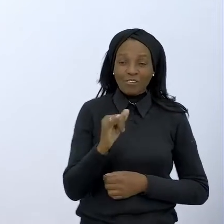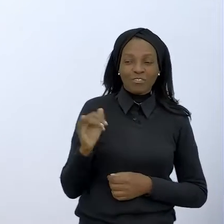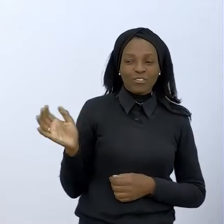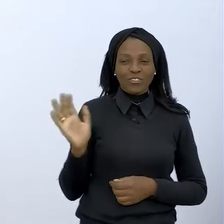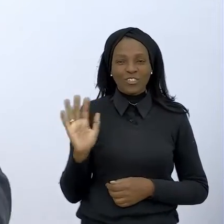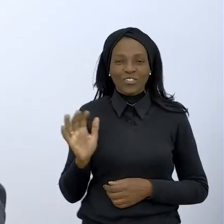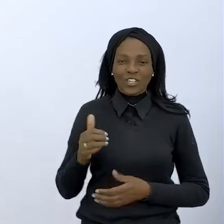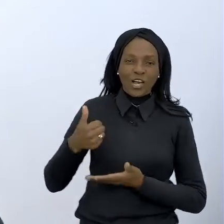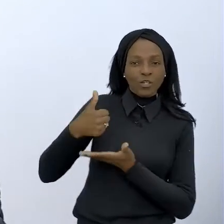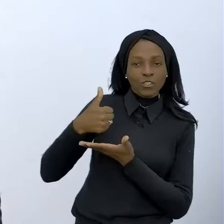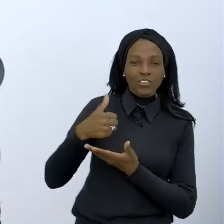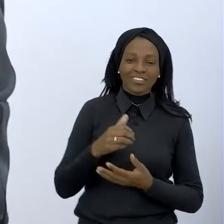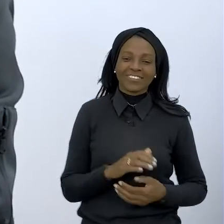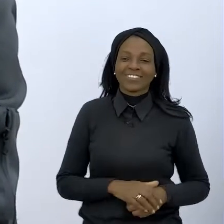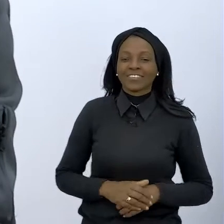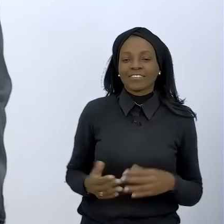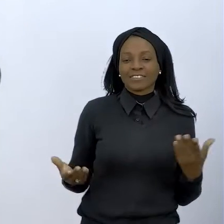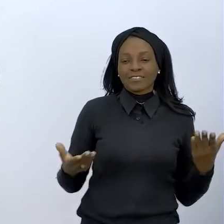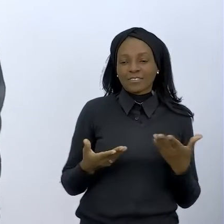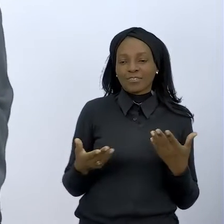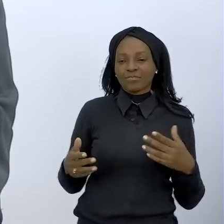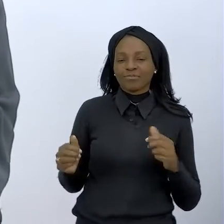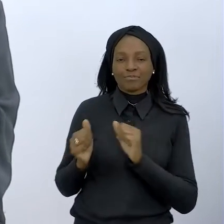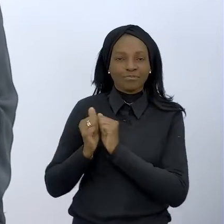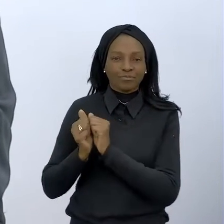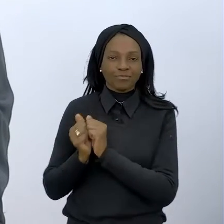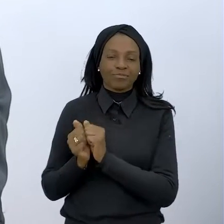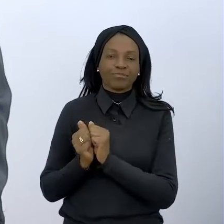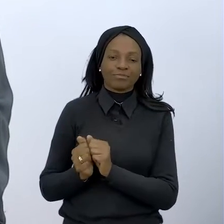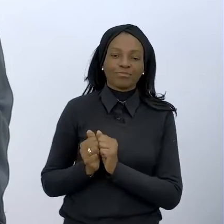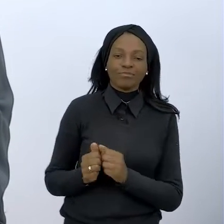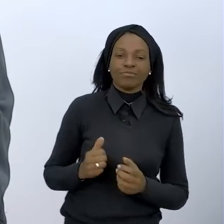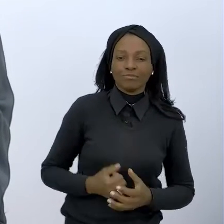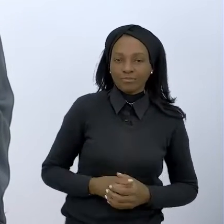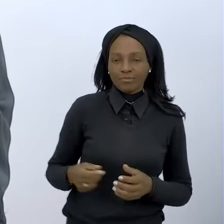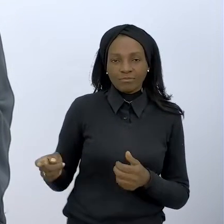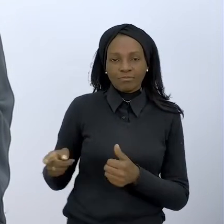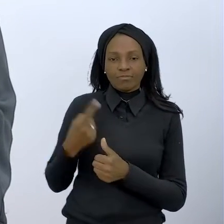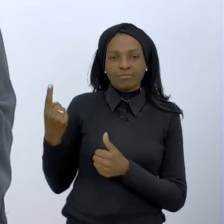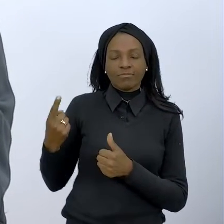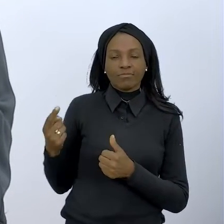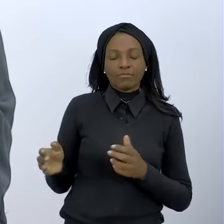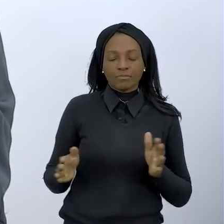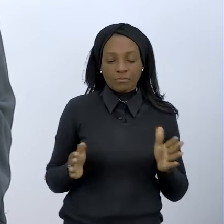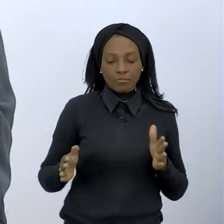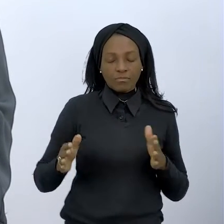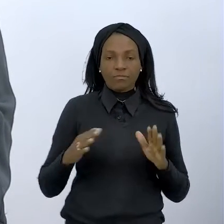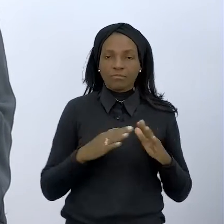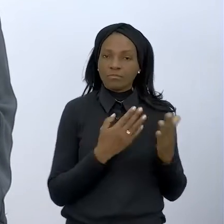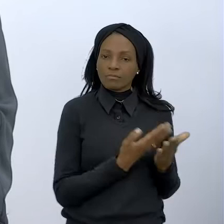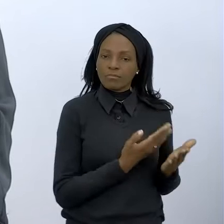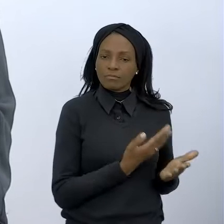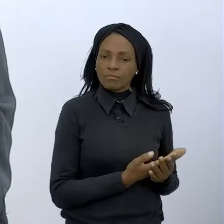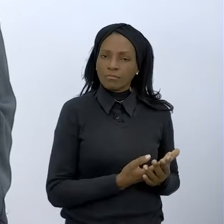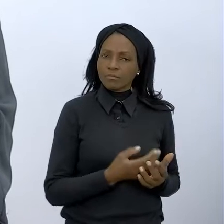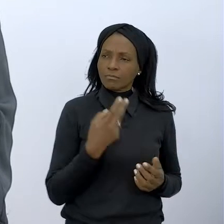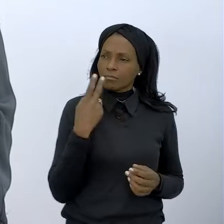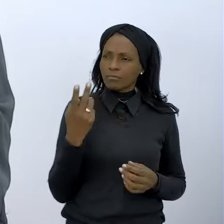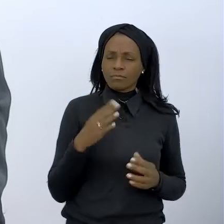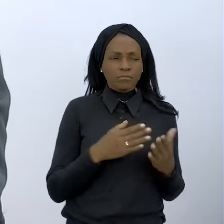mandando joinha. E ela vai trabalhar conosco aqui na primeira parte da aula. Por falar em